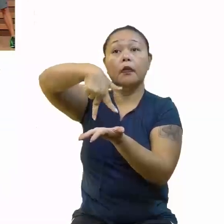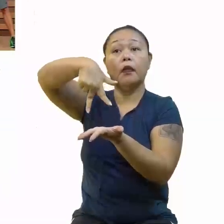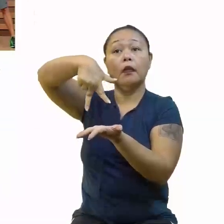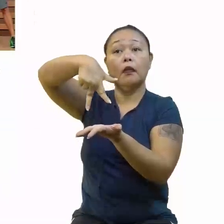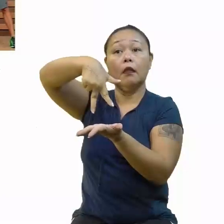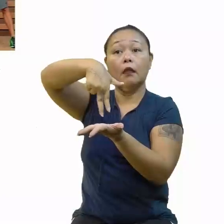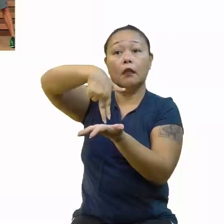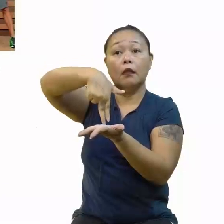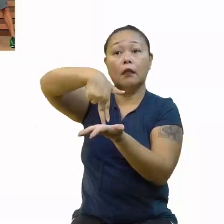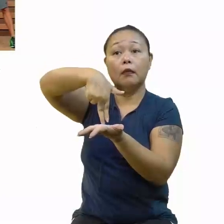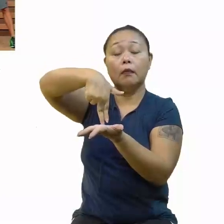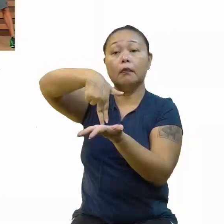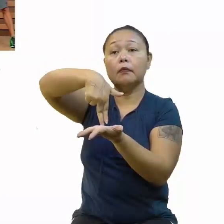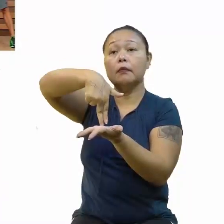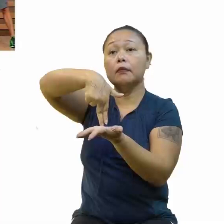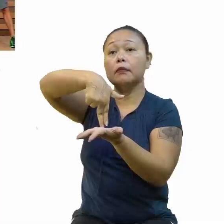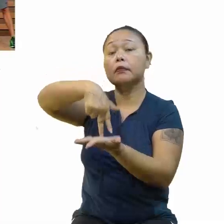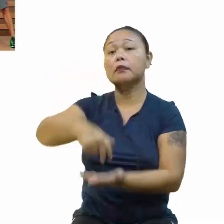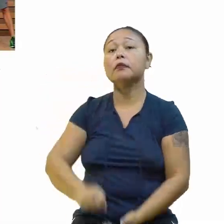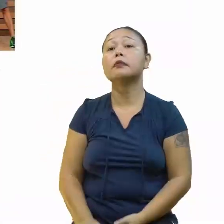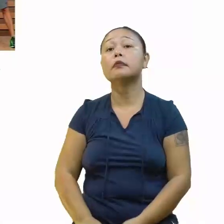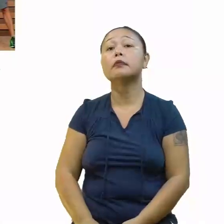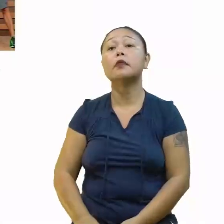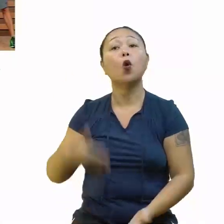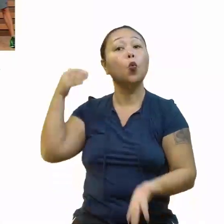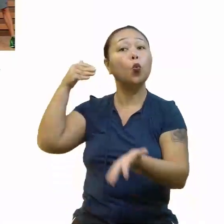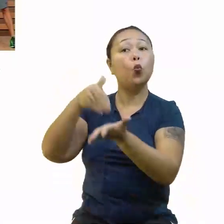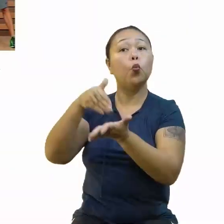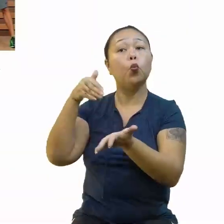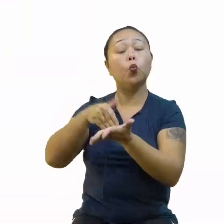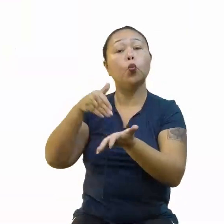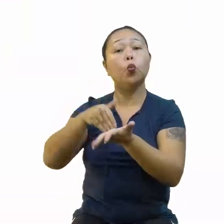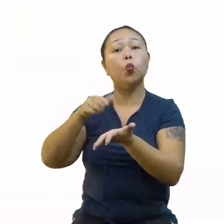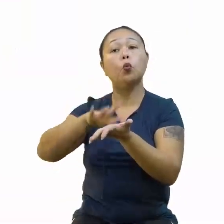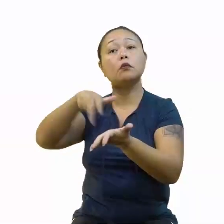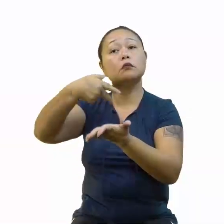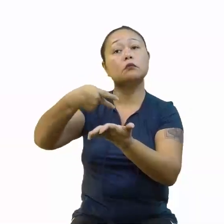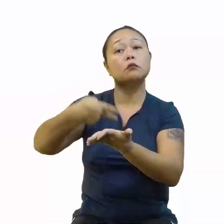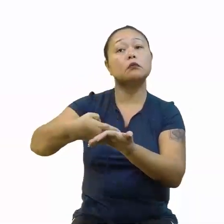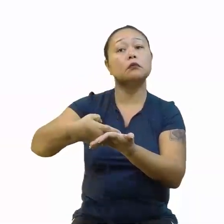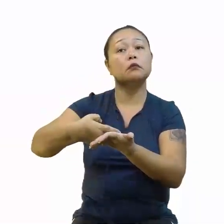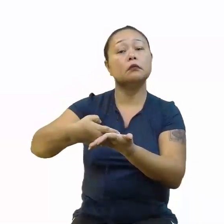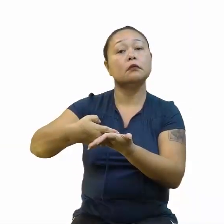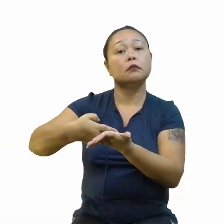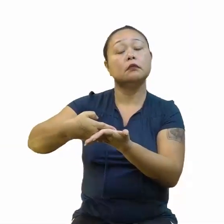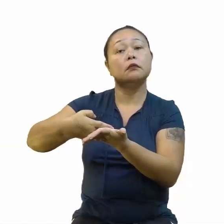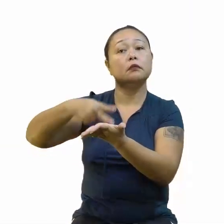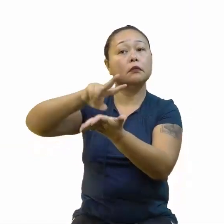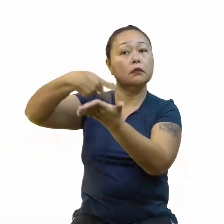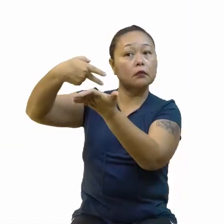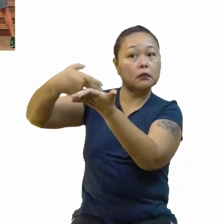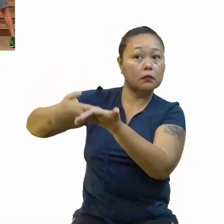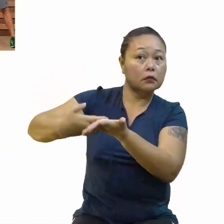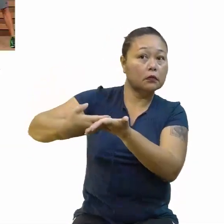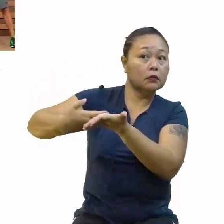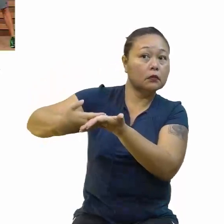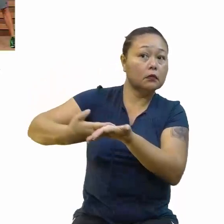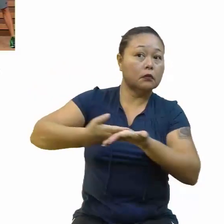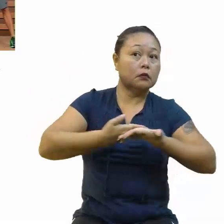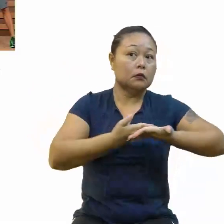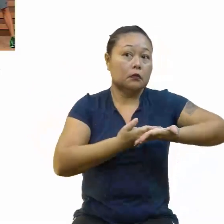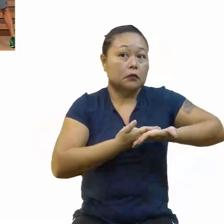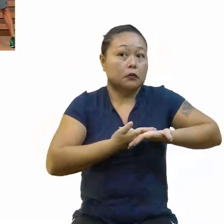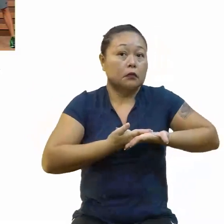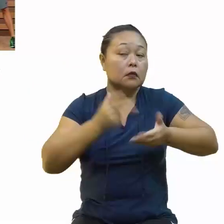o polichinelo. No último, eu vou deitar. Então, eu deitei. Deixa eu só voltar o meu